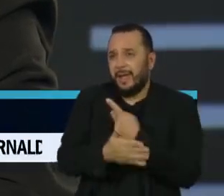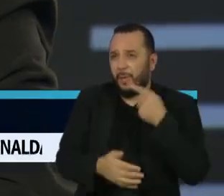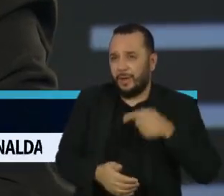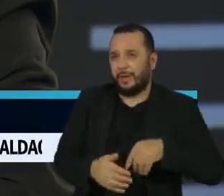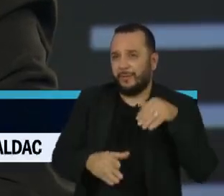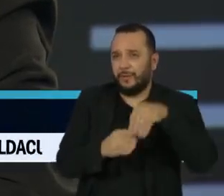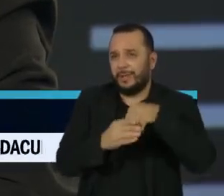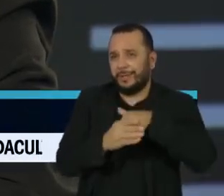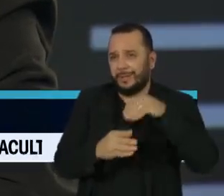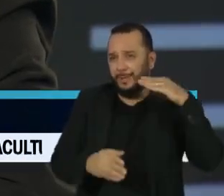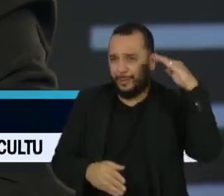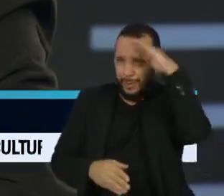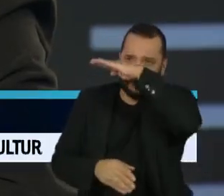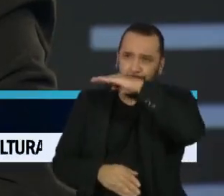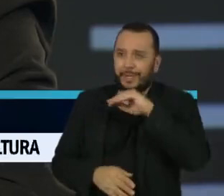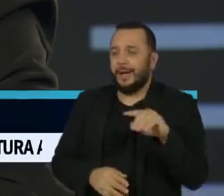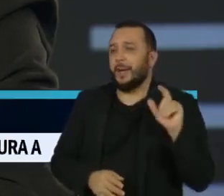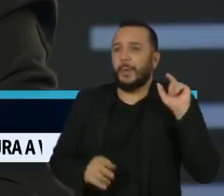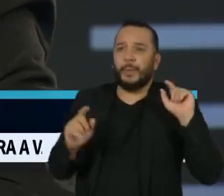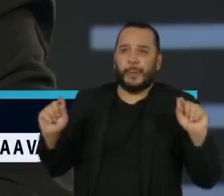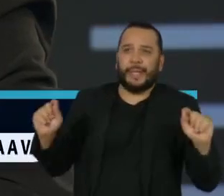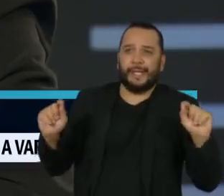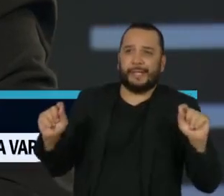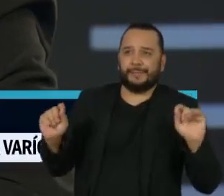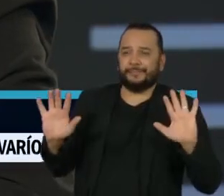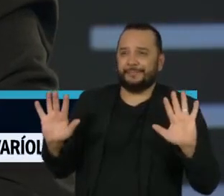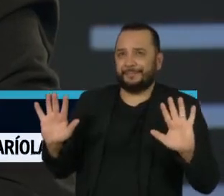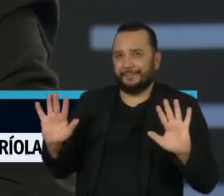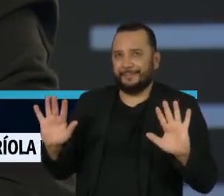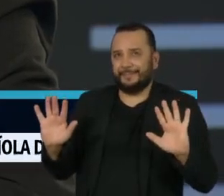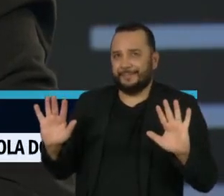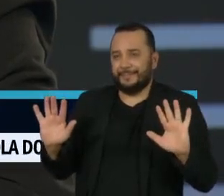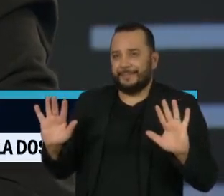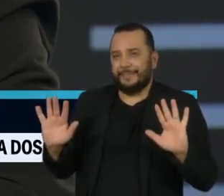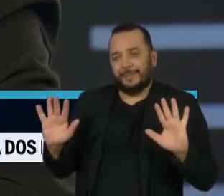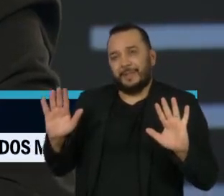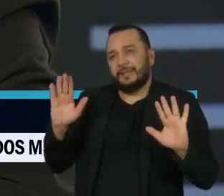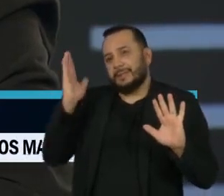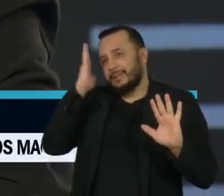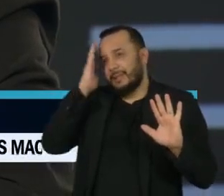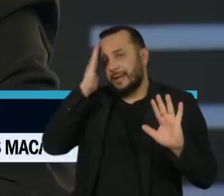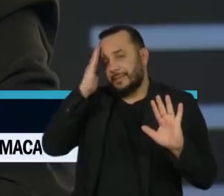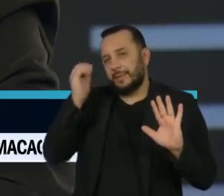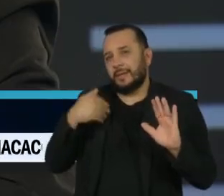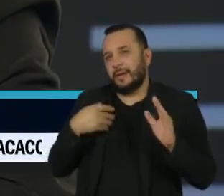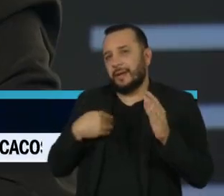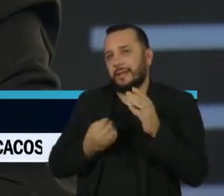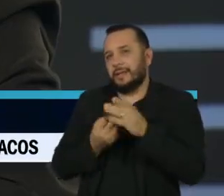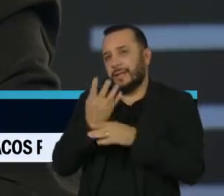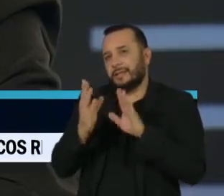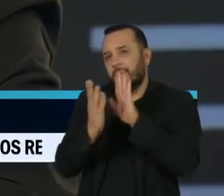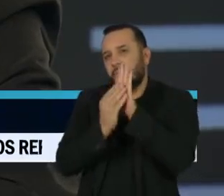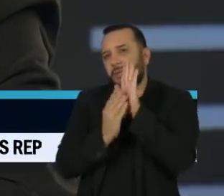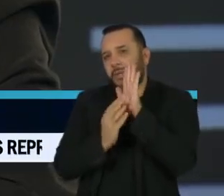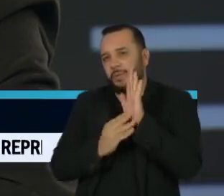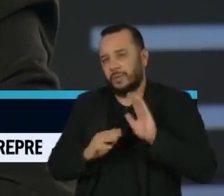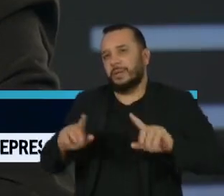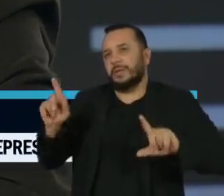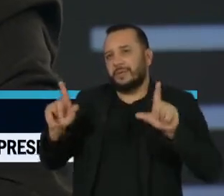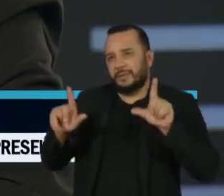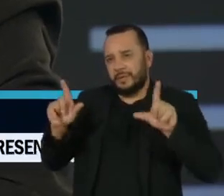18, é que durante muito tempo a produção de conteúdo da mídia, mesmo